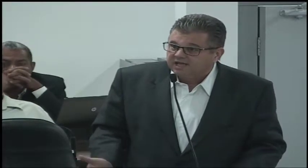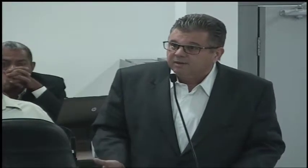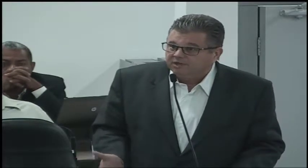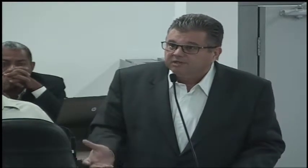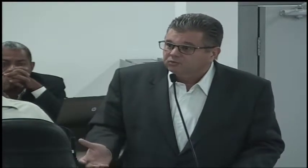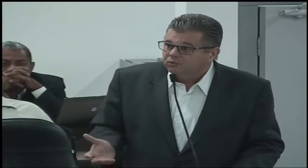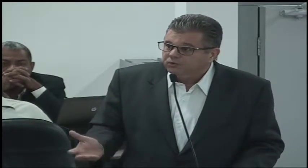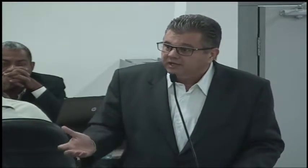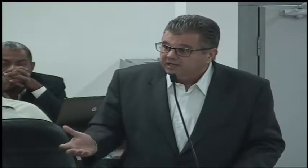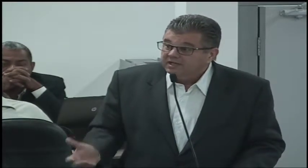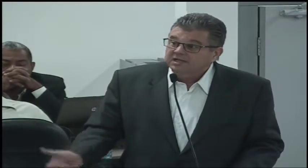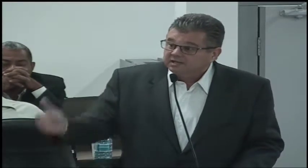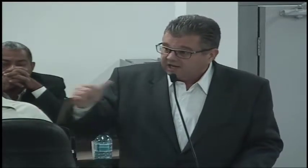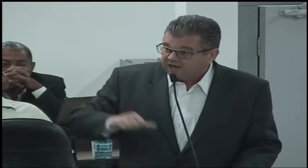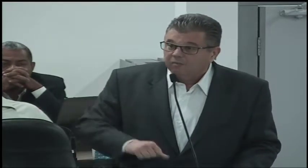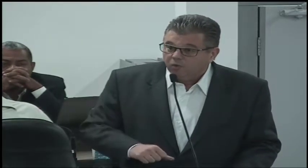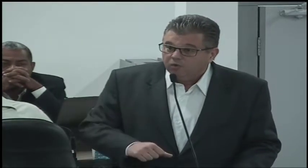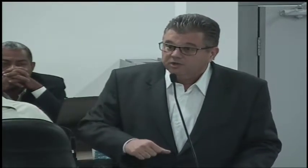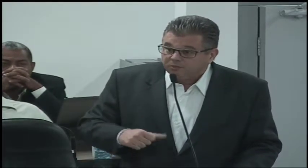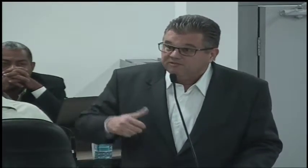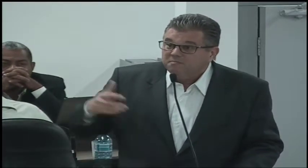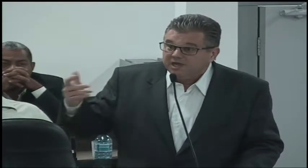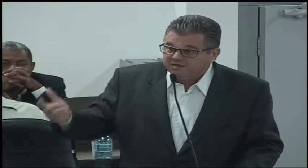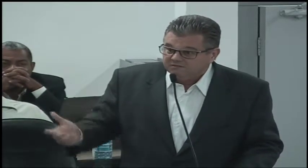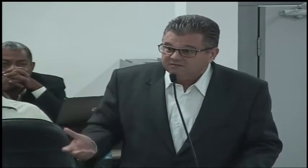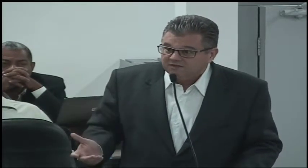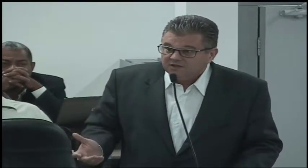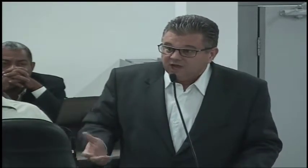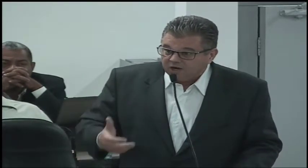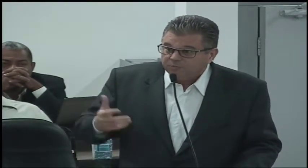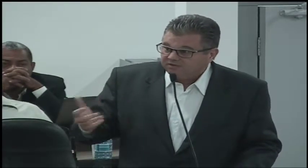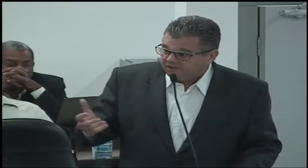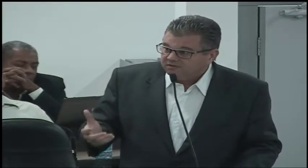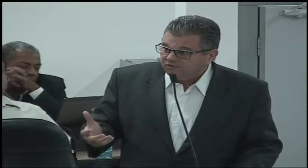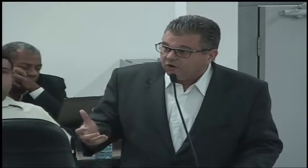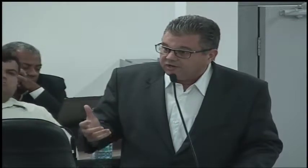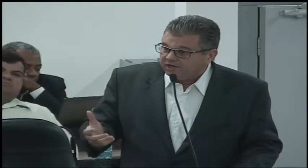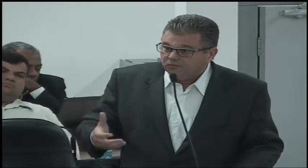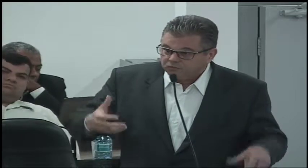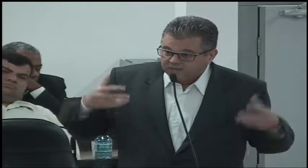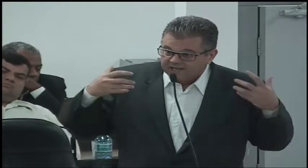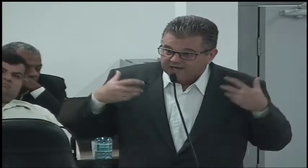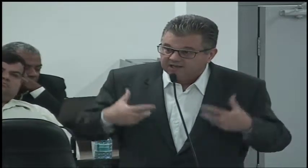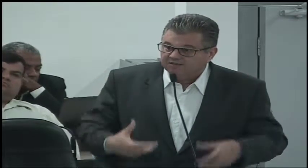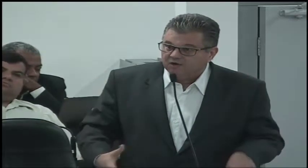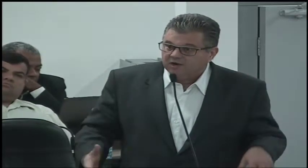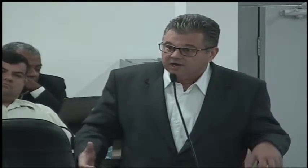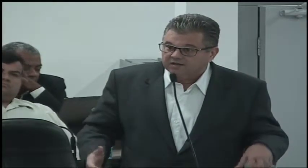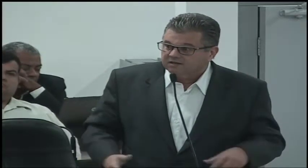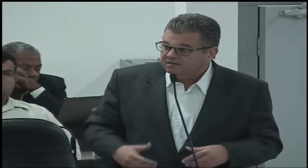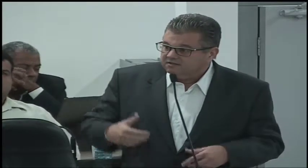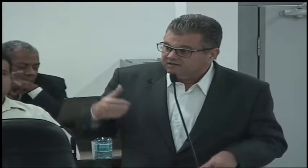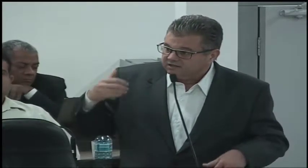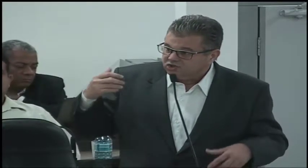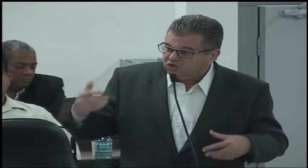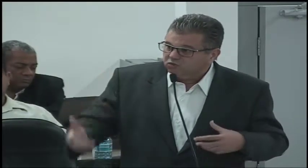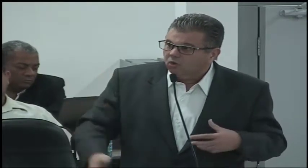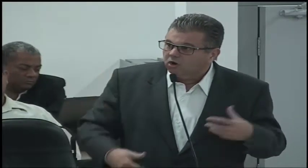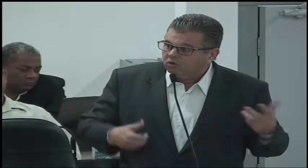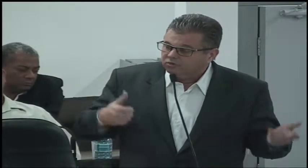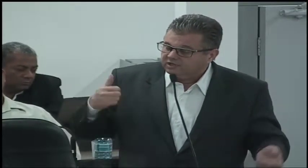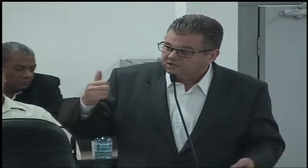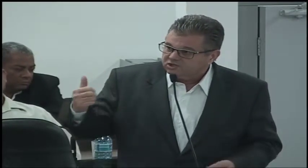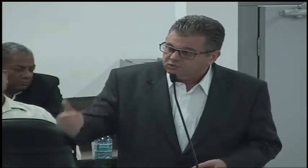reumatologista sabe, né, de tudo, né? Dali daqui a pouco, depois de meses, aí o paciente volta, né, com toda aquela lesão característica,